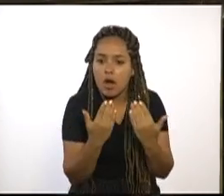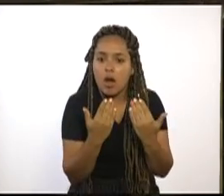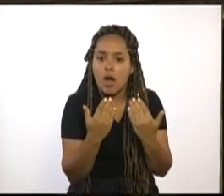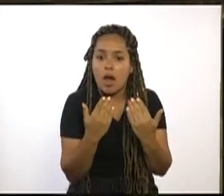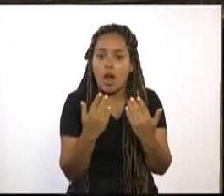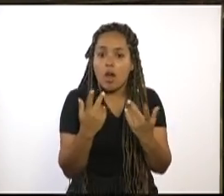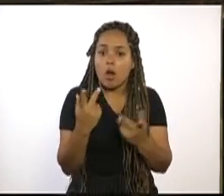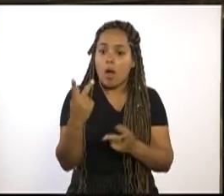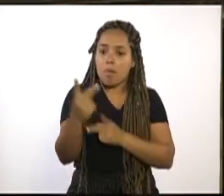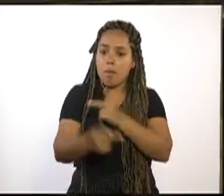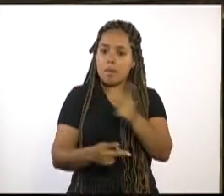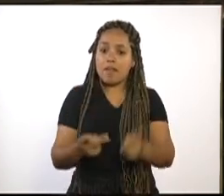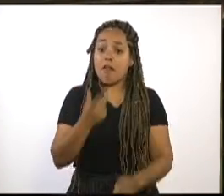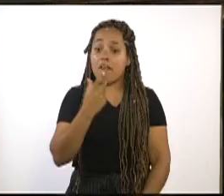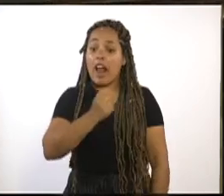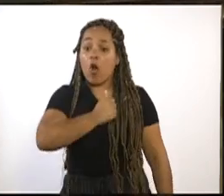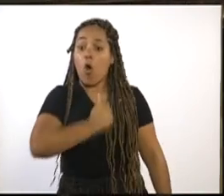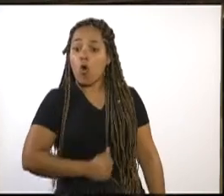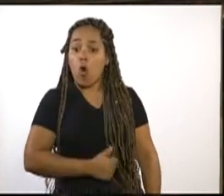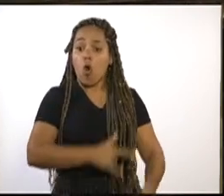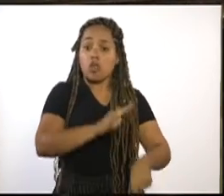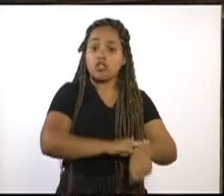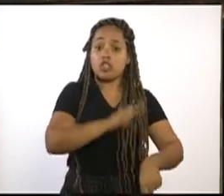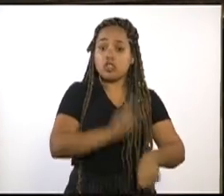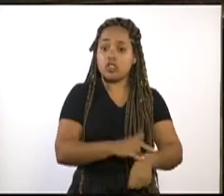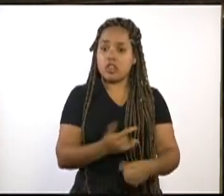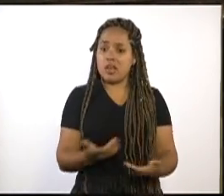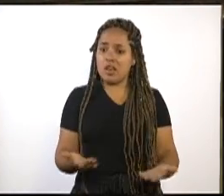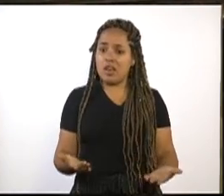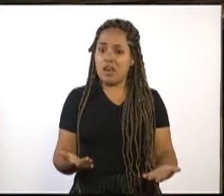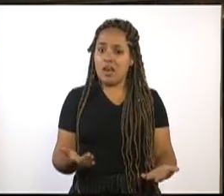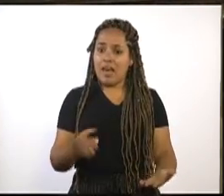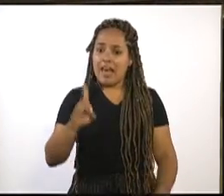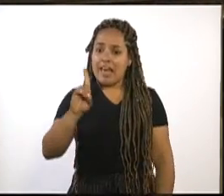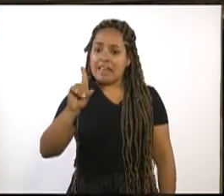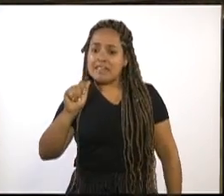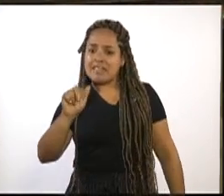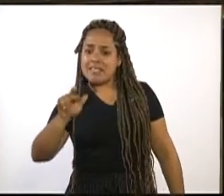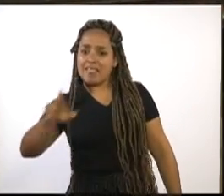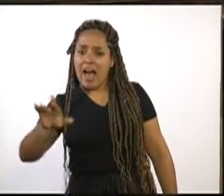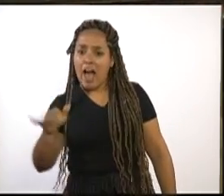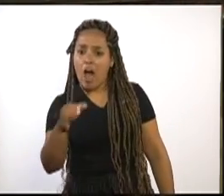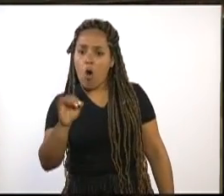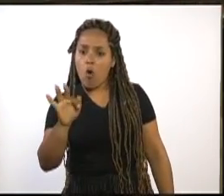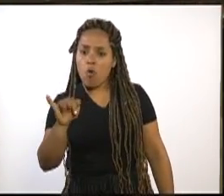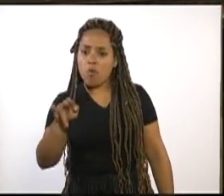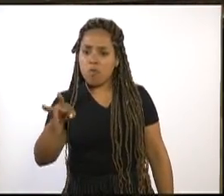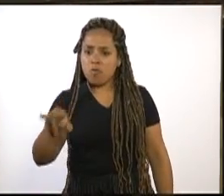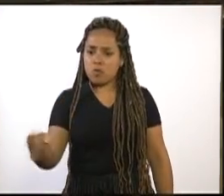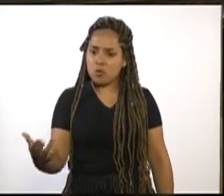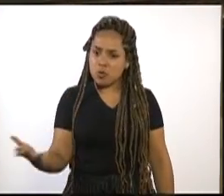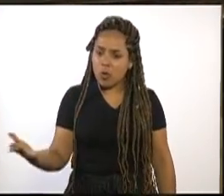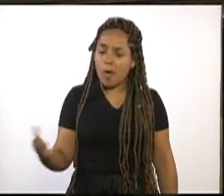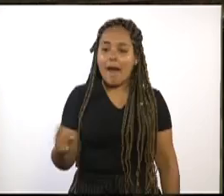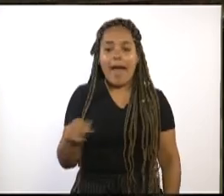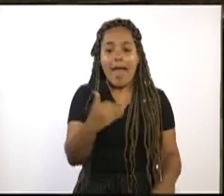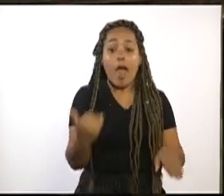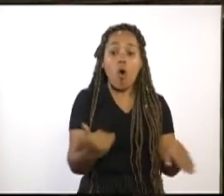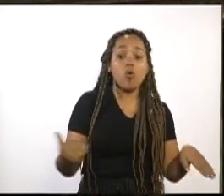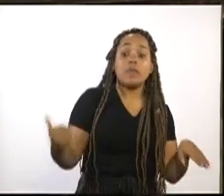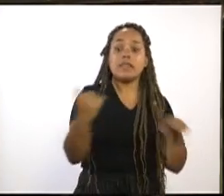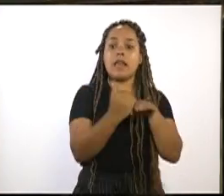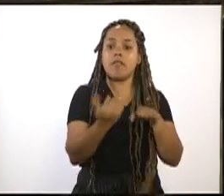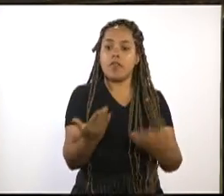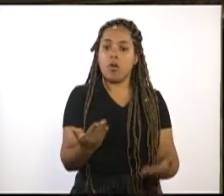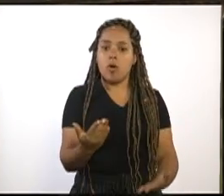cocô, é xixi, é dar o furo. Veja só, né? É o nível da presidência da República, a